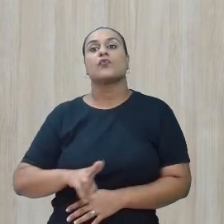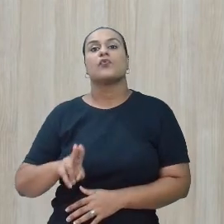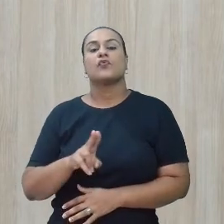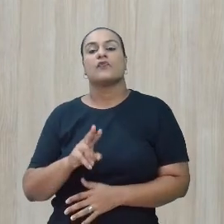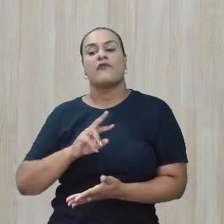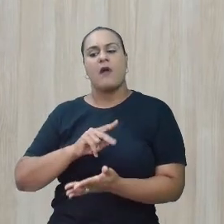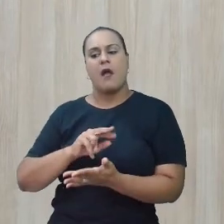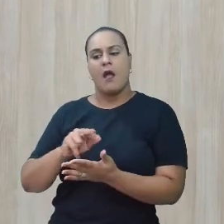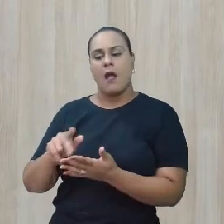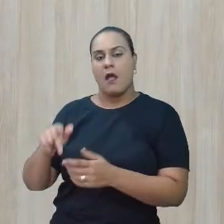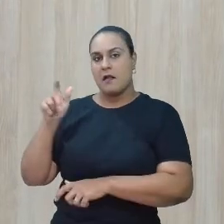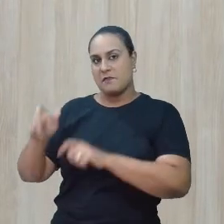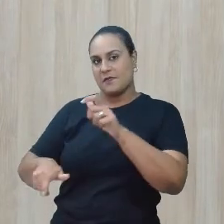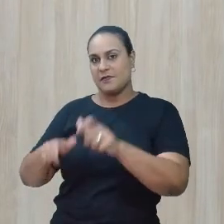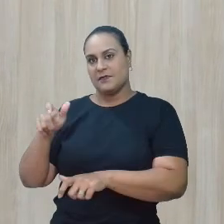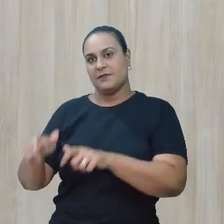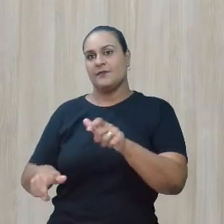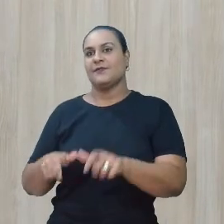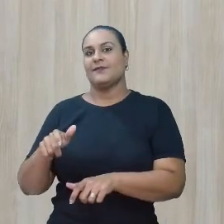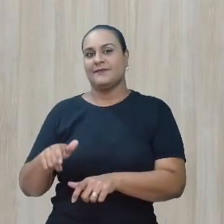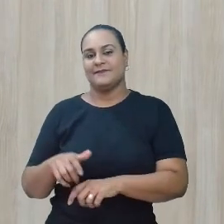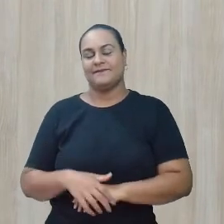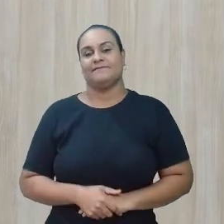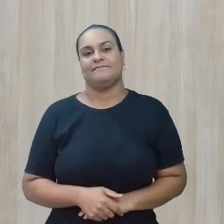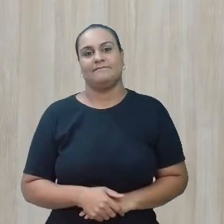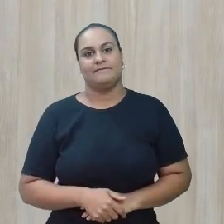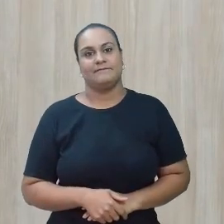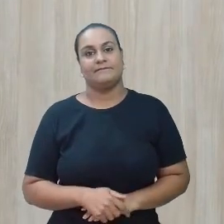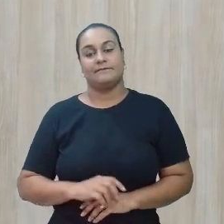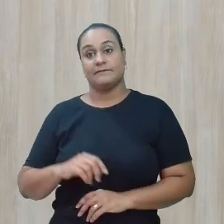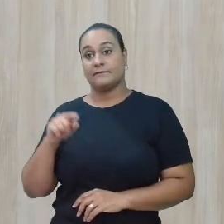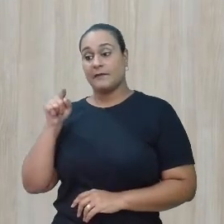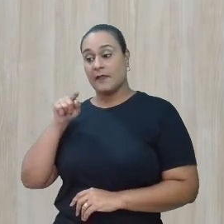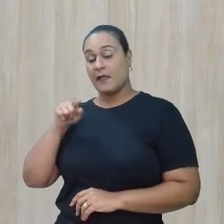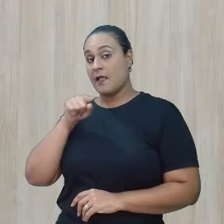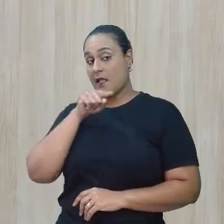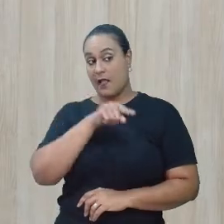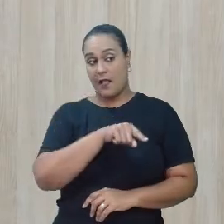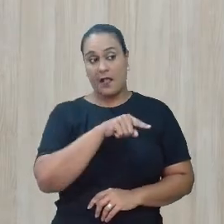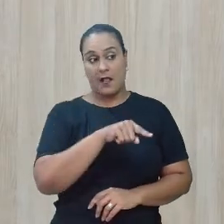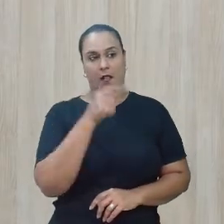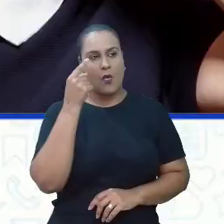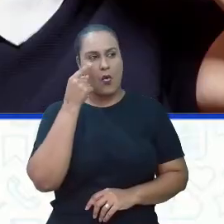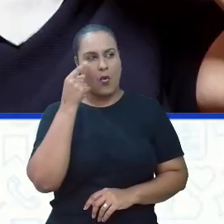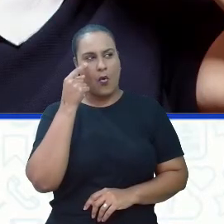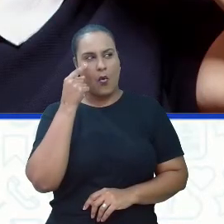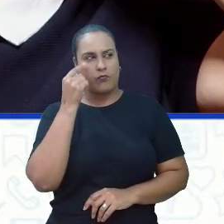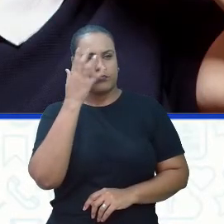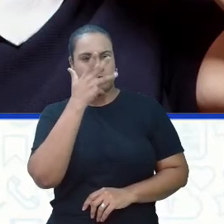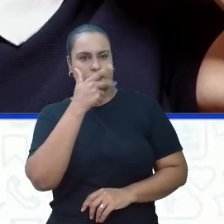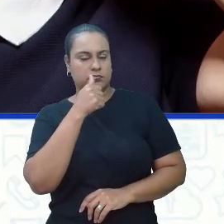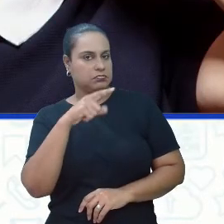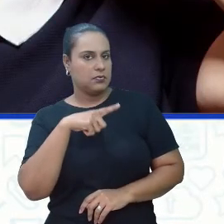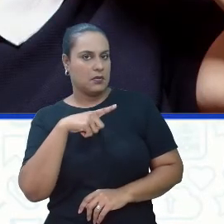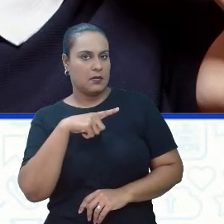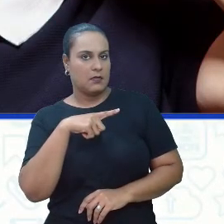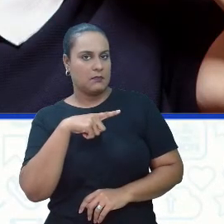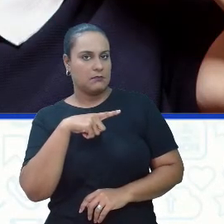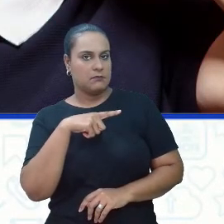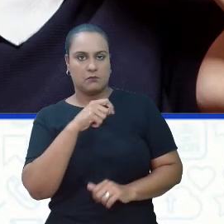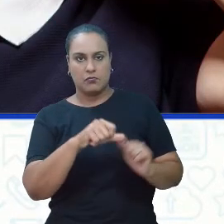o plural, né não? Então, ó, ela tem olhos bonitos, vai ficar intacta, não teve mudança